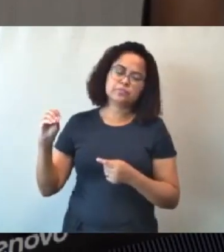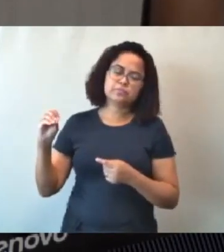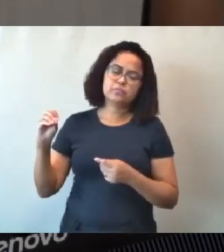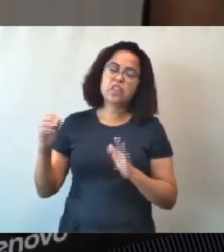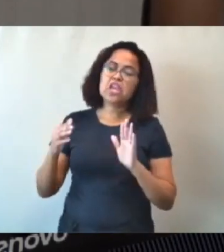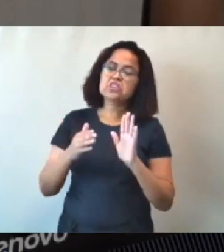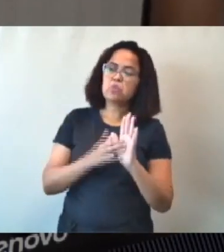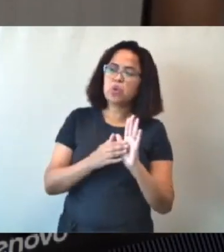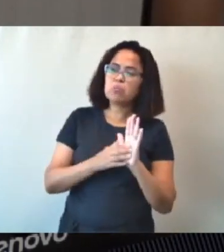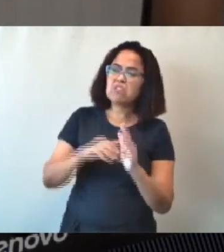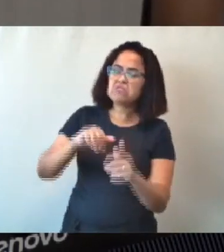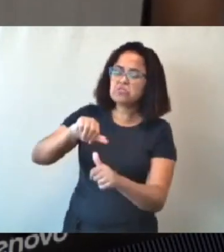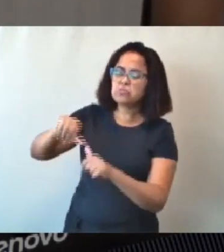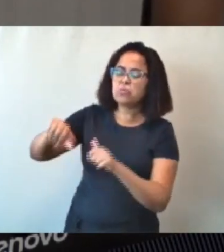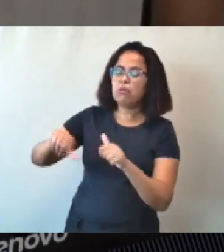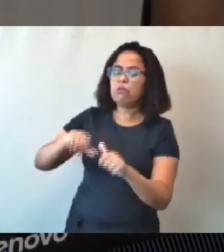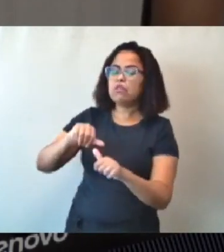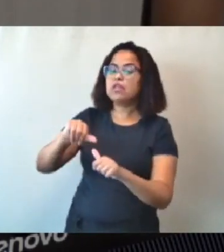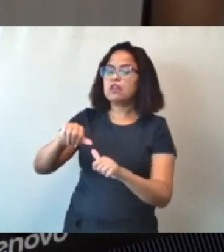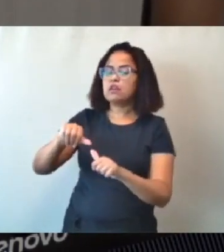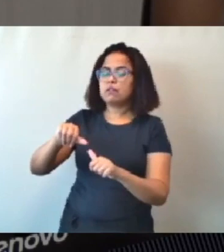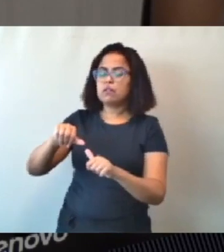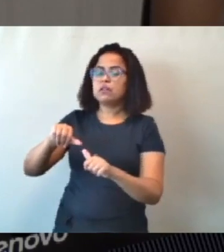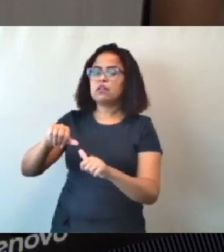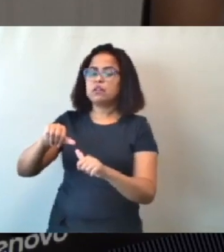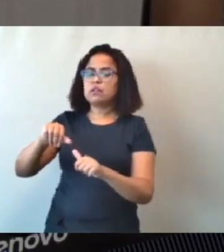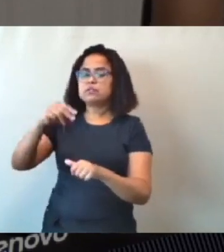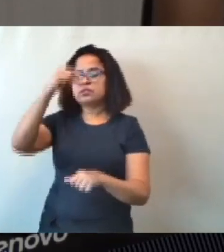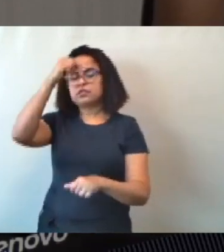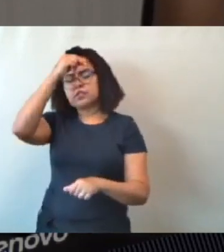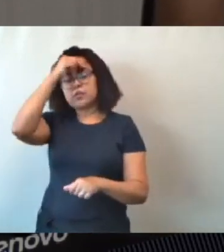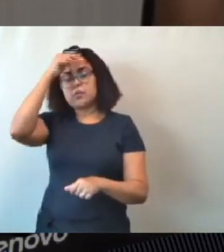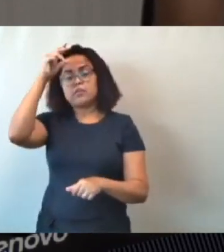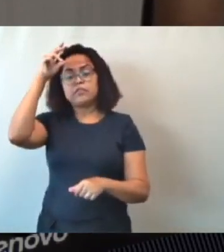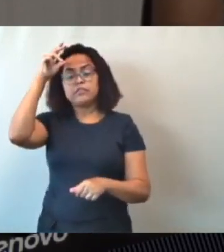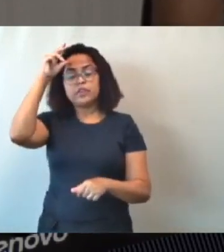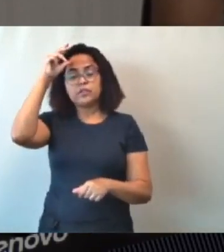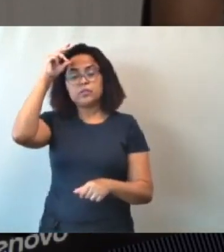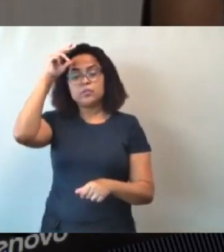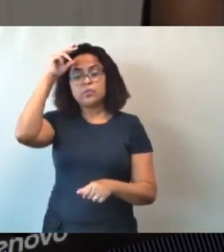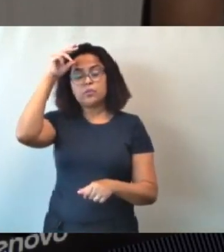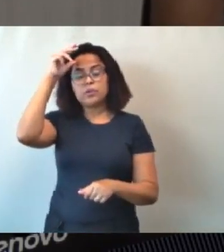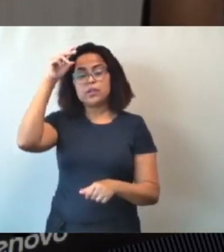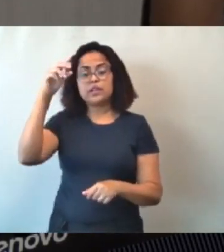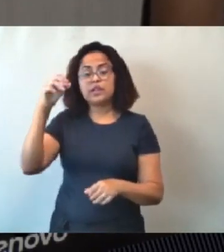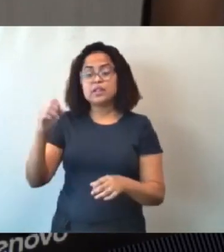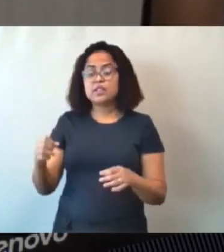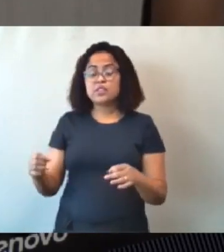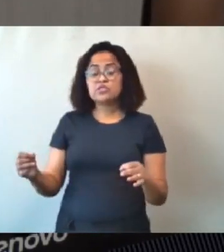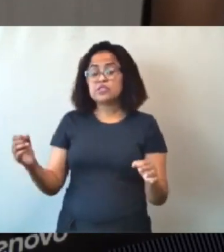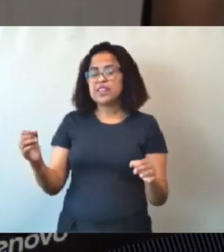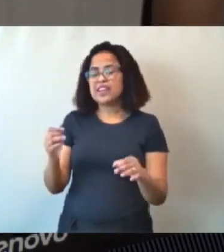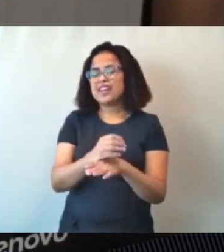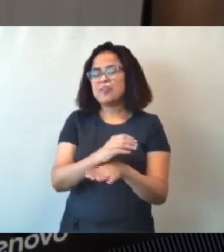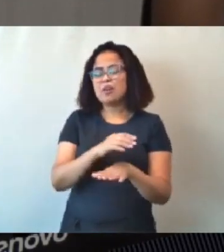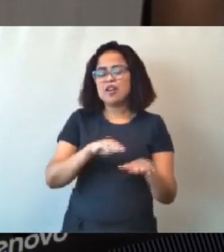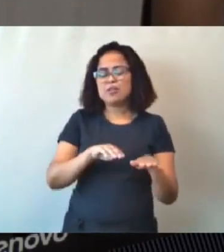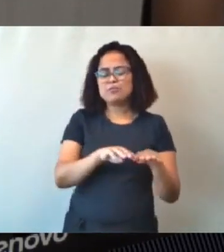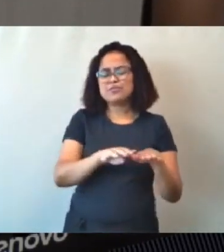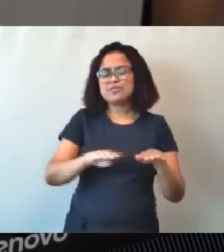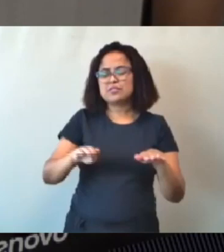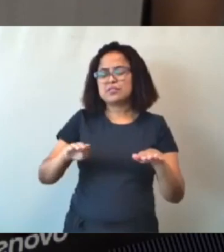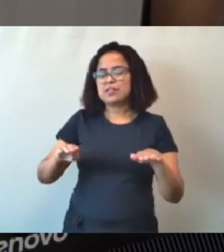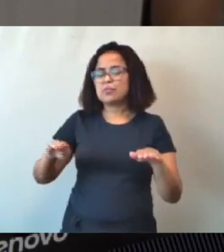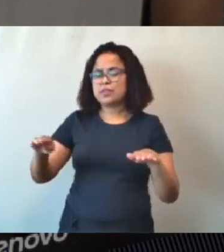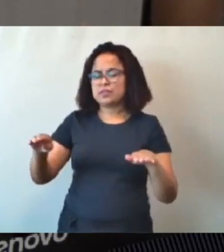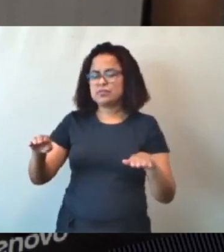mudança da prefeitura ali, de acabar com os estacionamentos, né, na Abílio Machado. A gente sabe